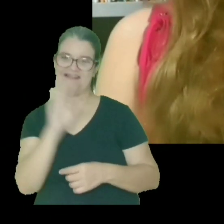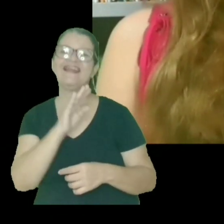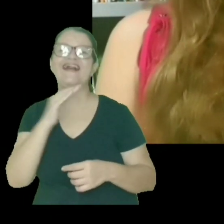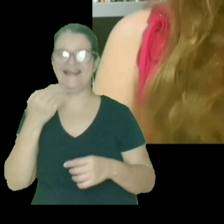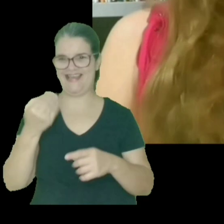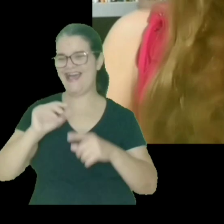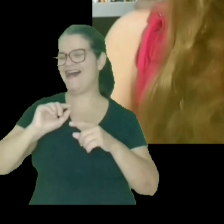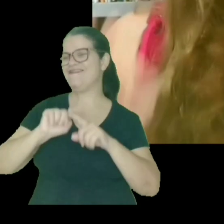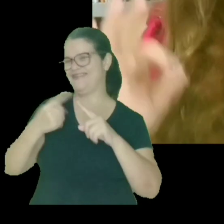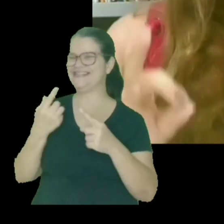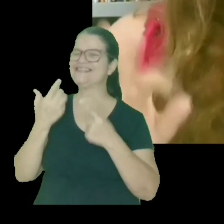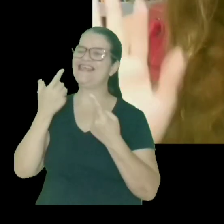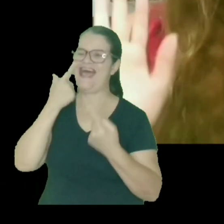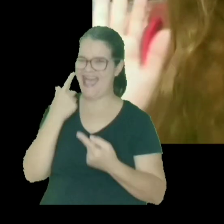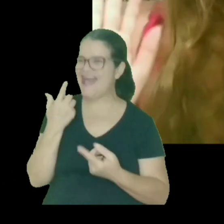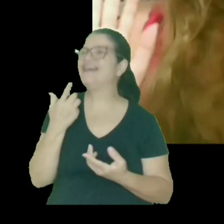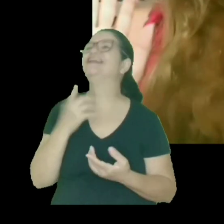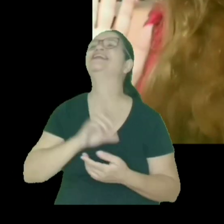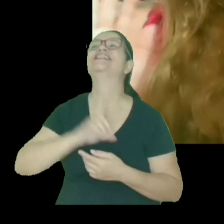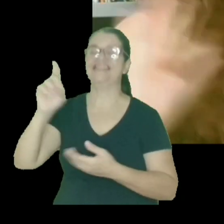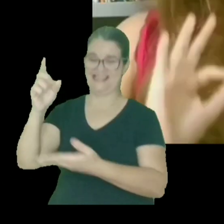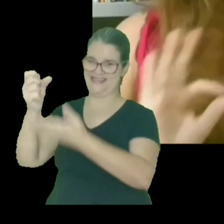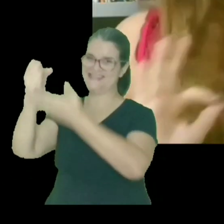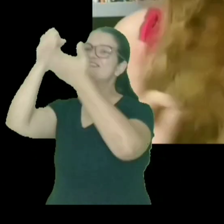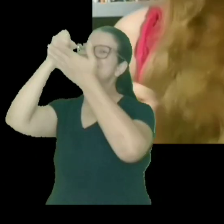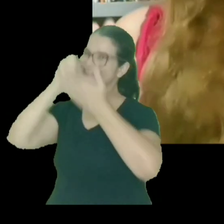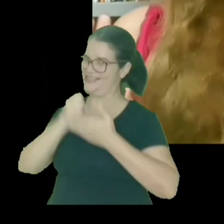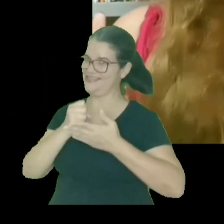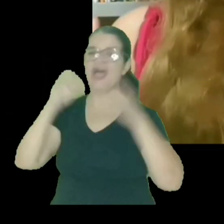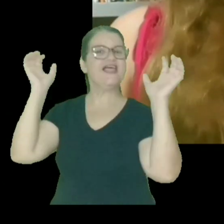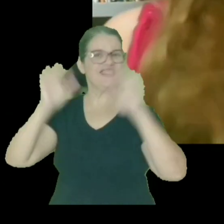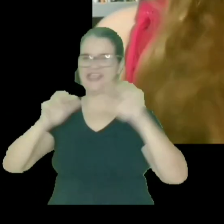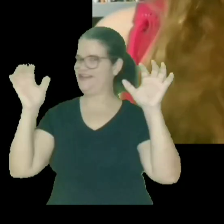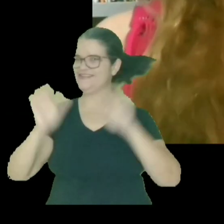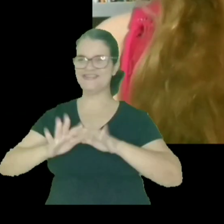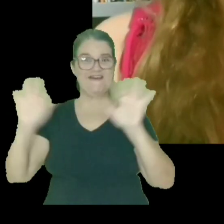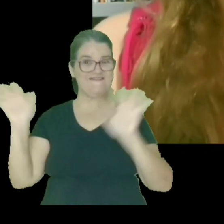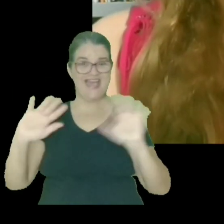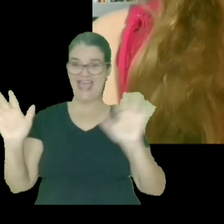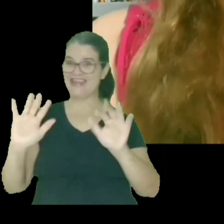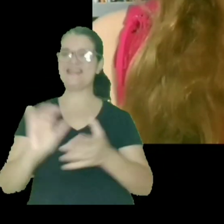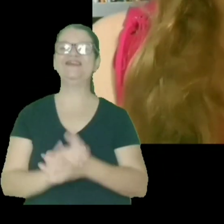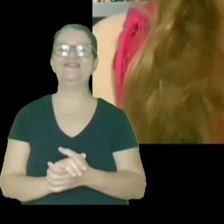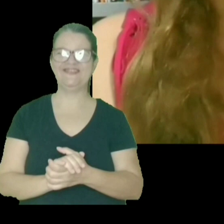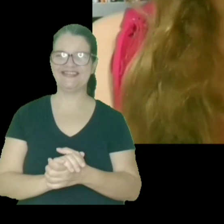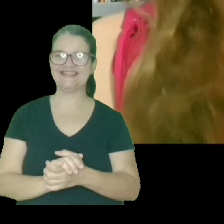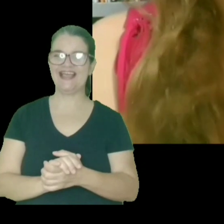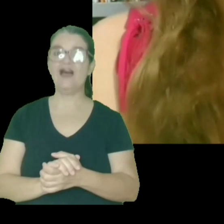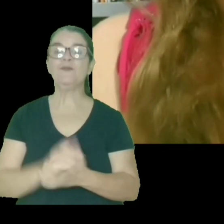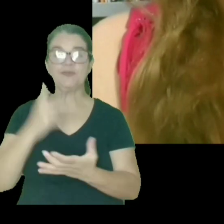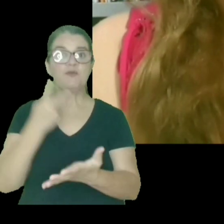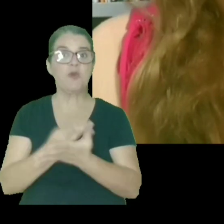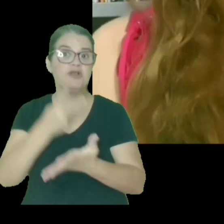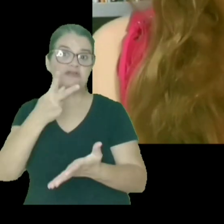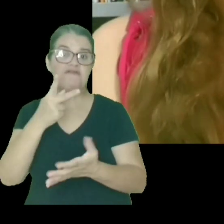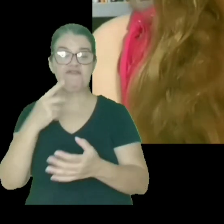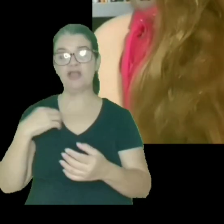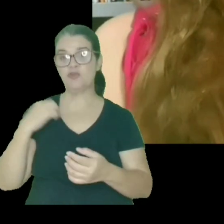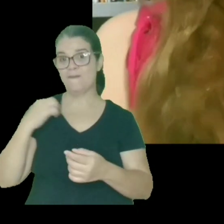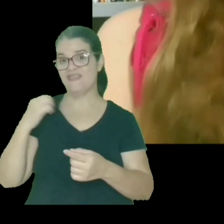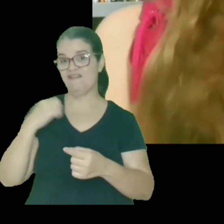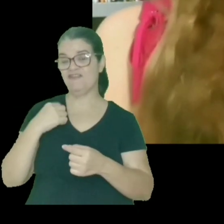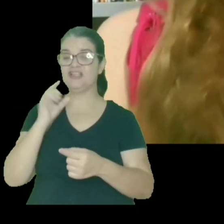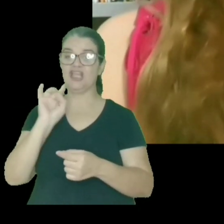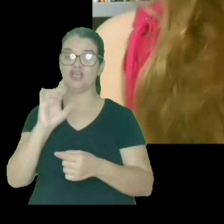mas, Deus nos ajudaria, não choveria. Quanto ao fato de minha fantasia só